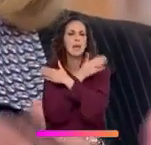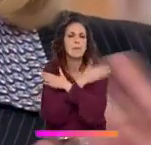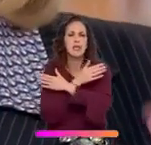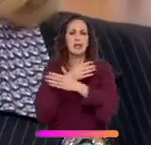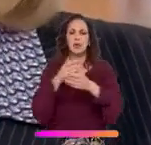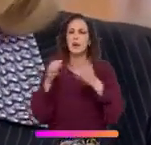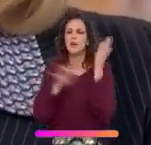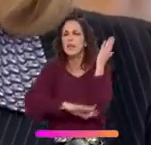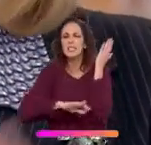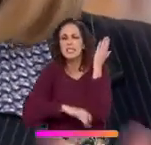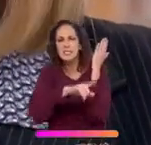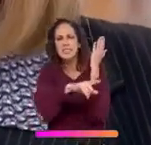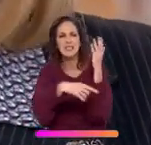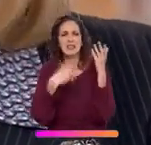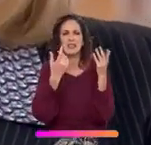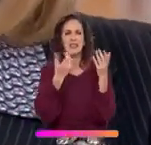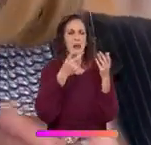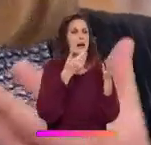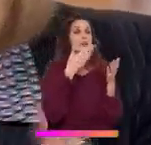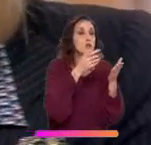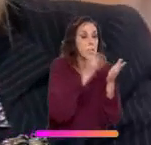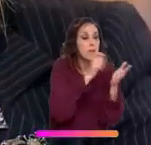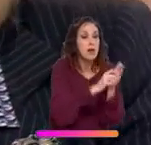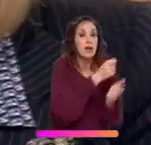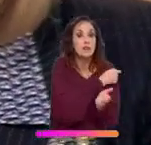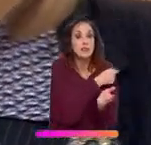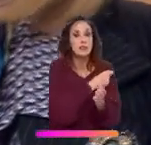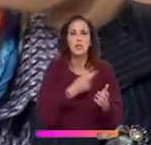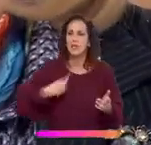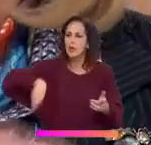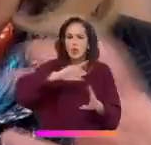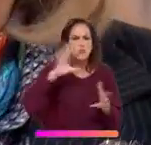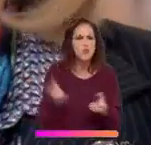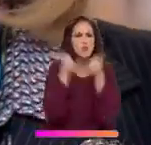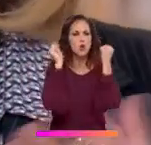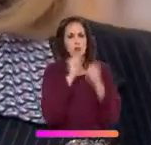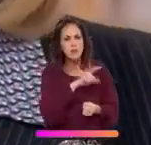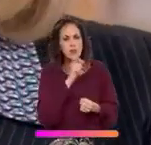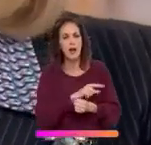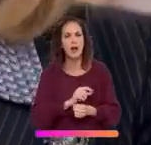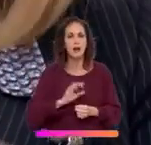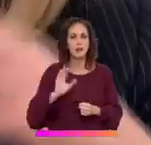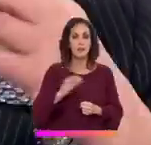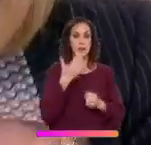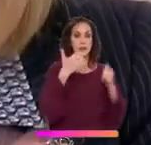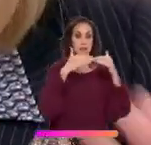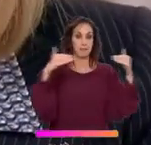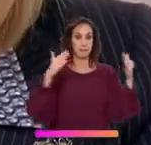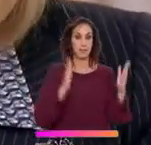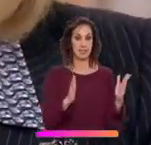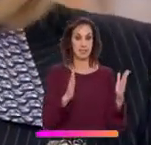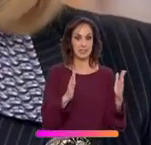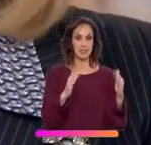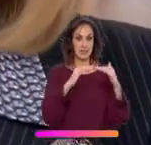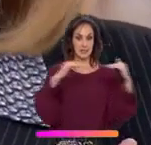freguesia, se for necessário, há sempre alguém da comunidade. Nós somos capazes, como disse bem, na primeira etapa, fomos mesmo